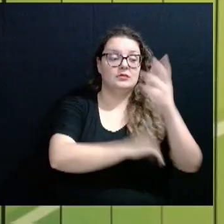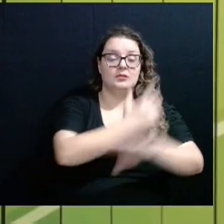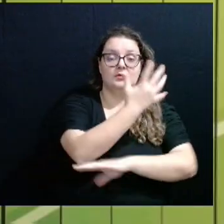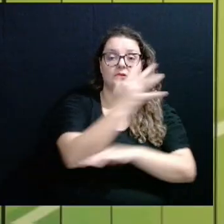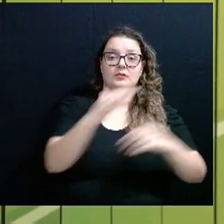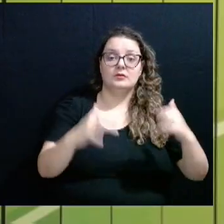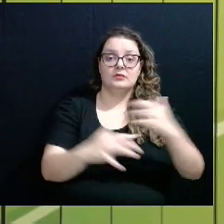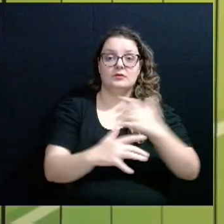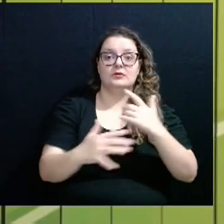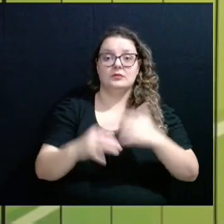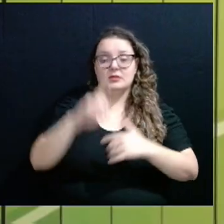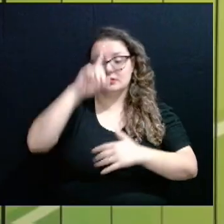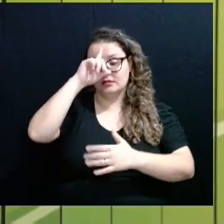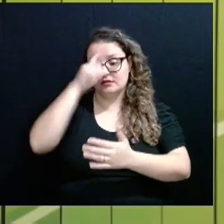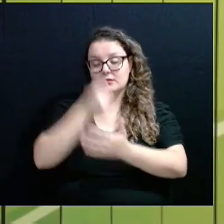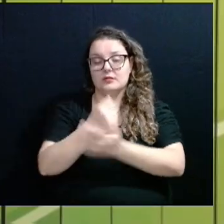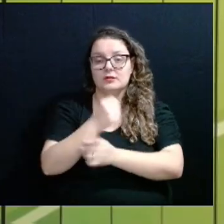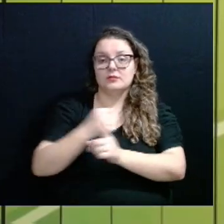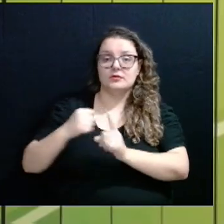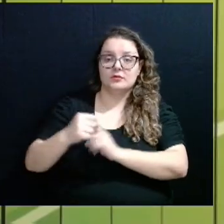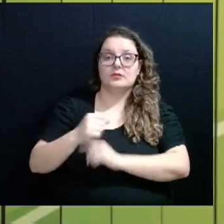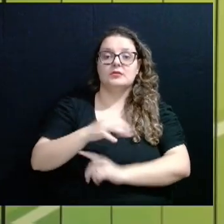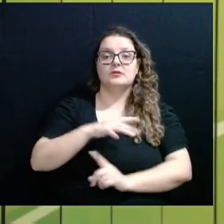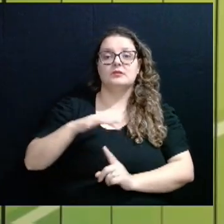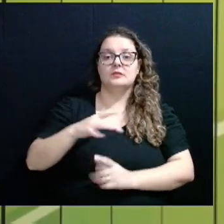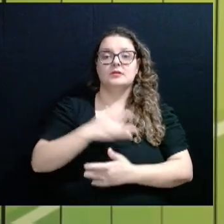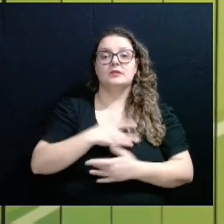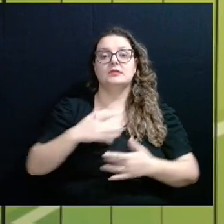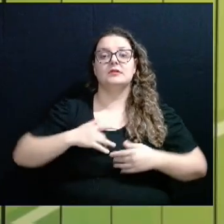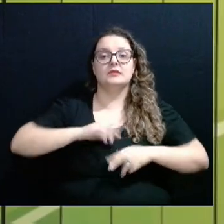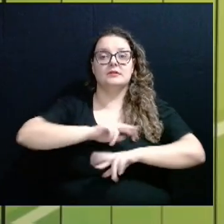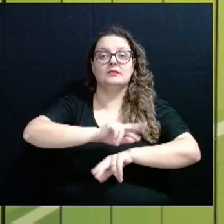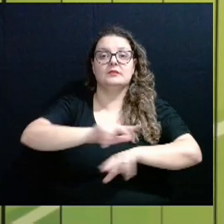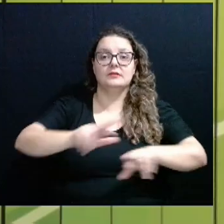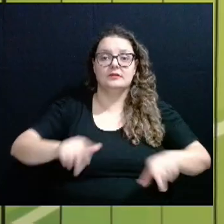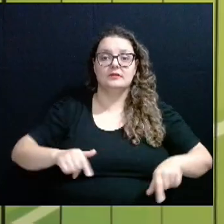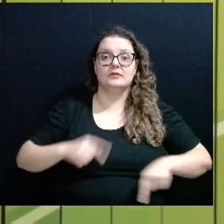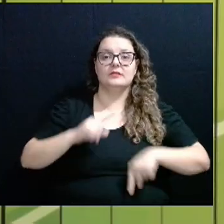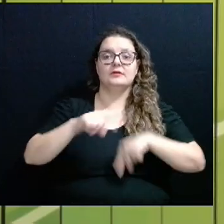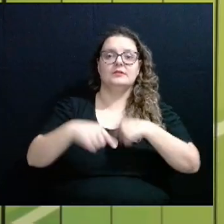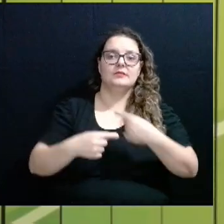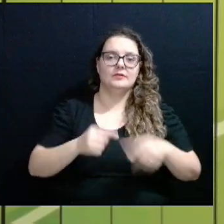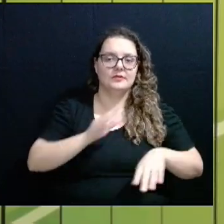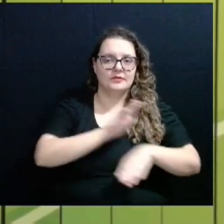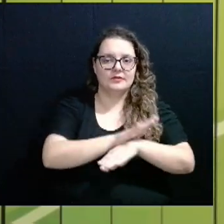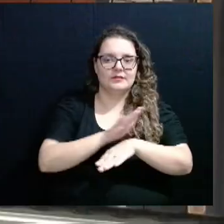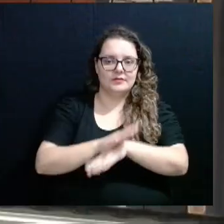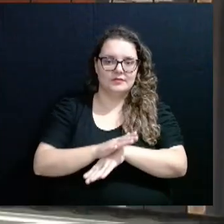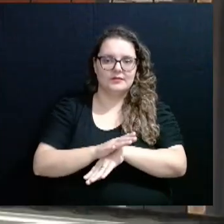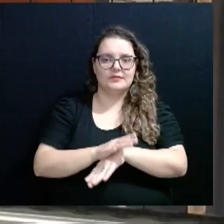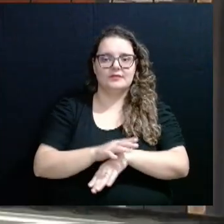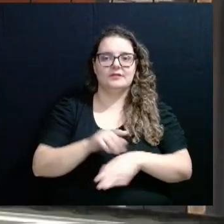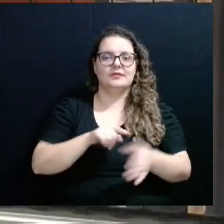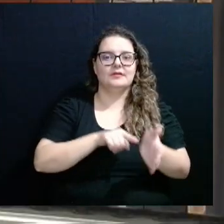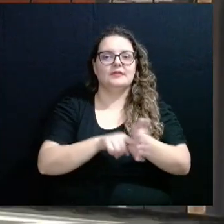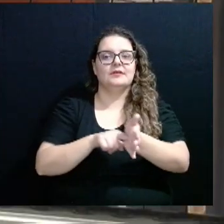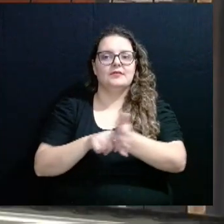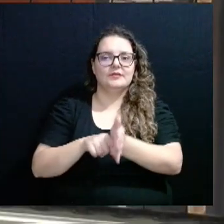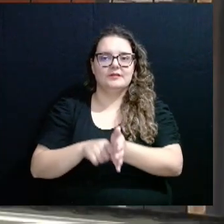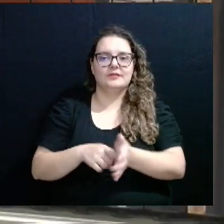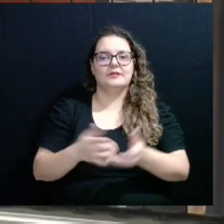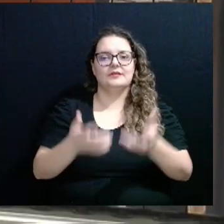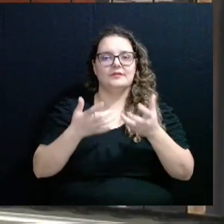determinantes socioambientais da saúde, entre tantas outras colaborações através da pesquisa. Eu queria,